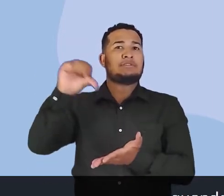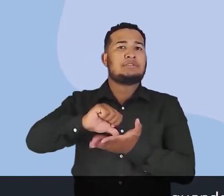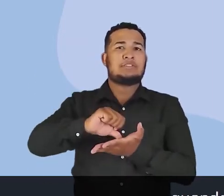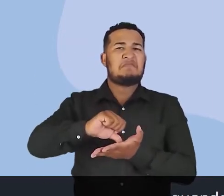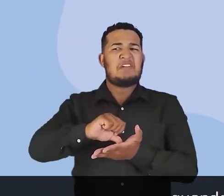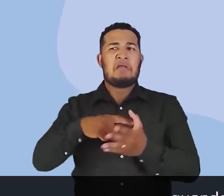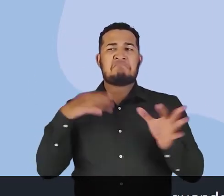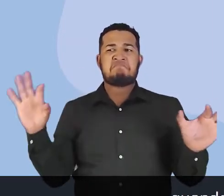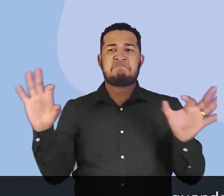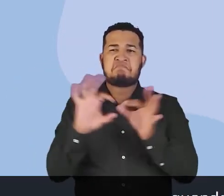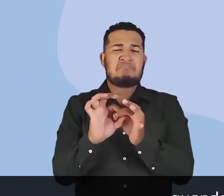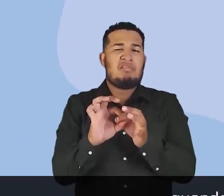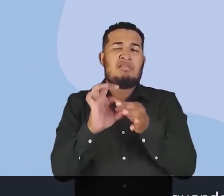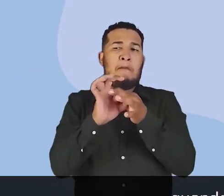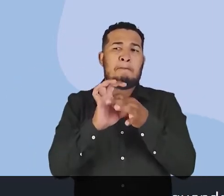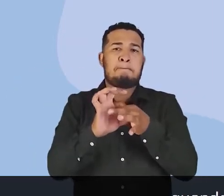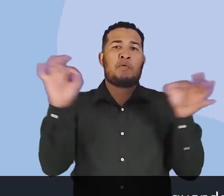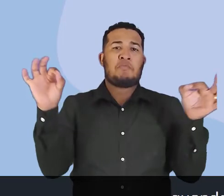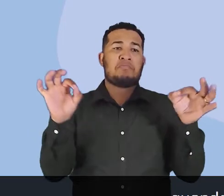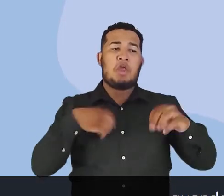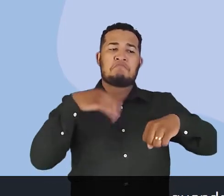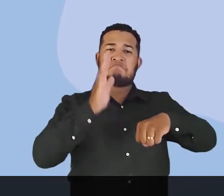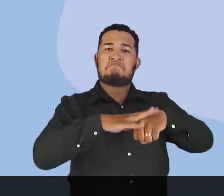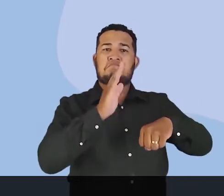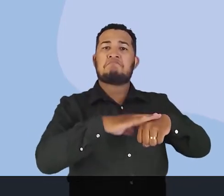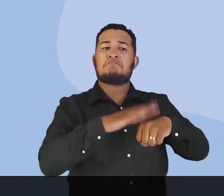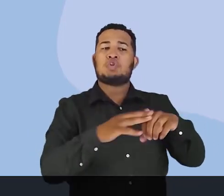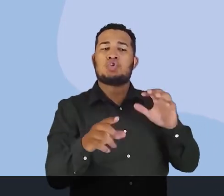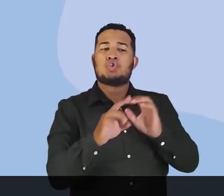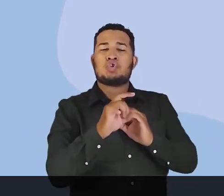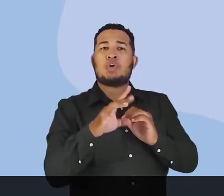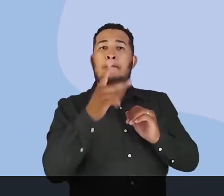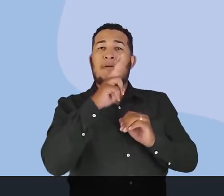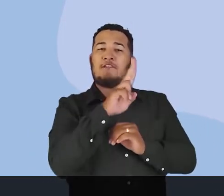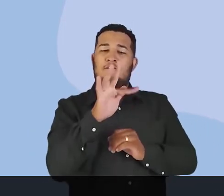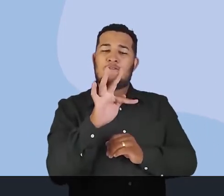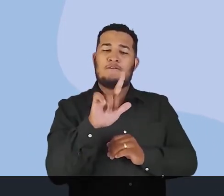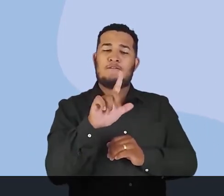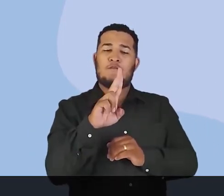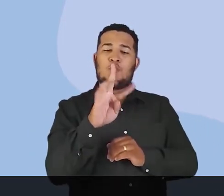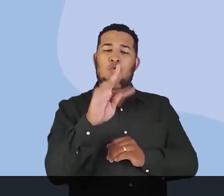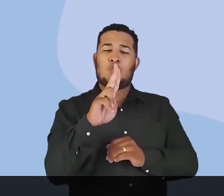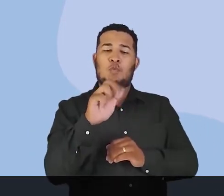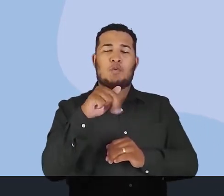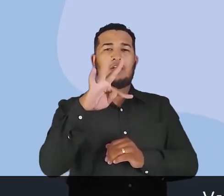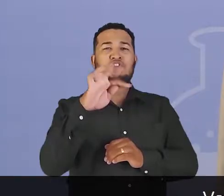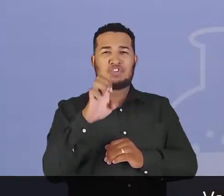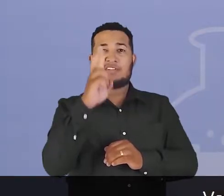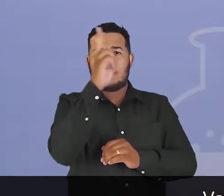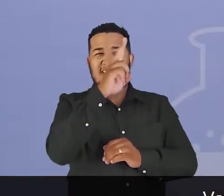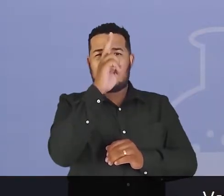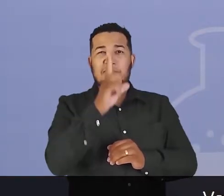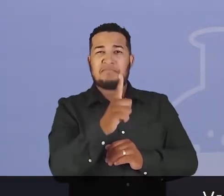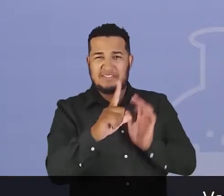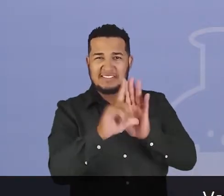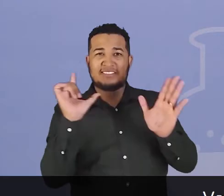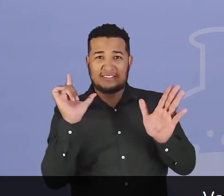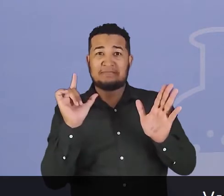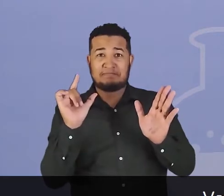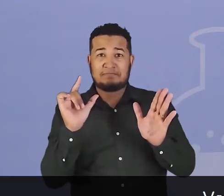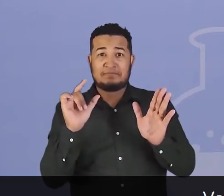Central abandonou o regime de banda cambial e passou a operar em regime de câmbio flutuante. Vem comigo, pessoal, lembra o que é